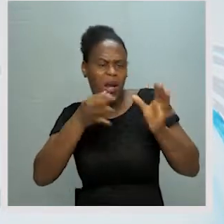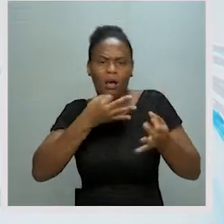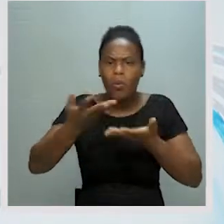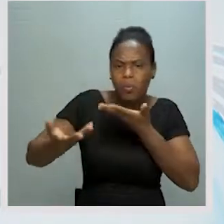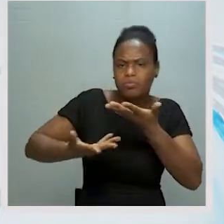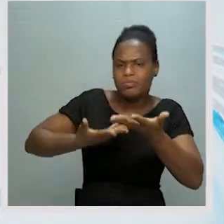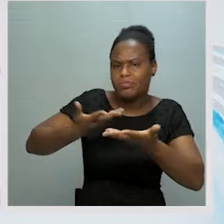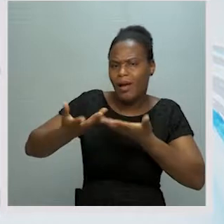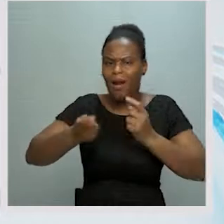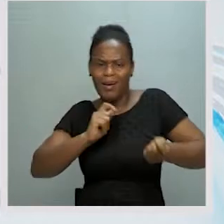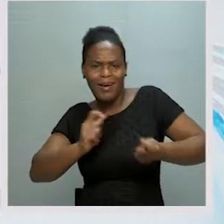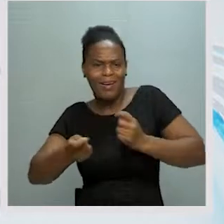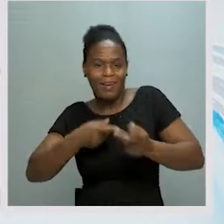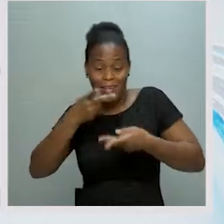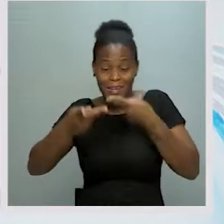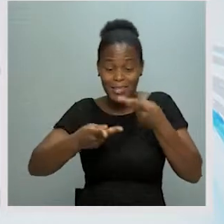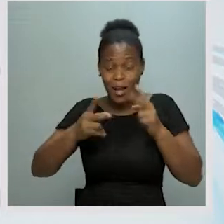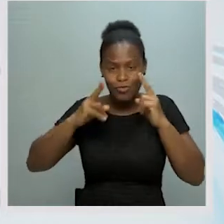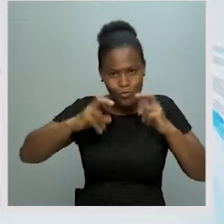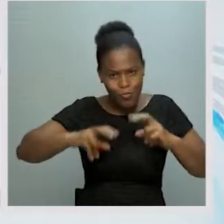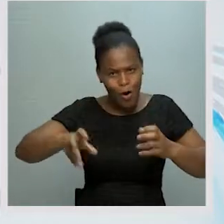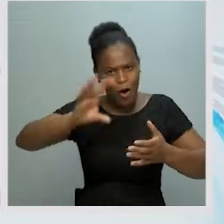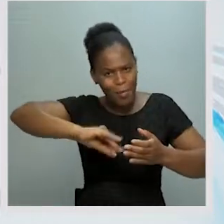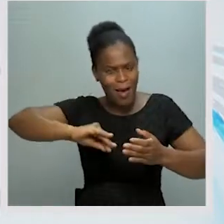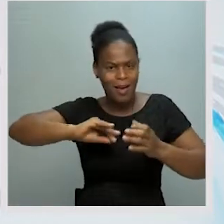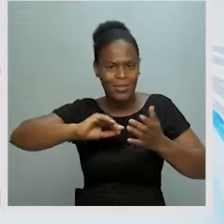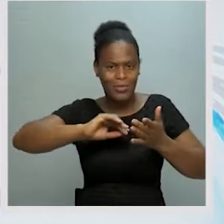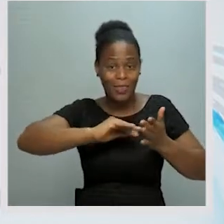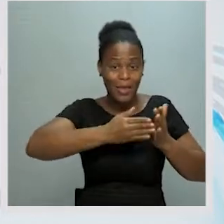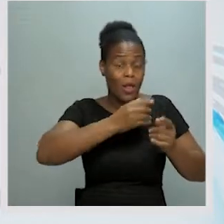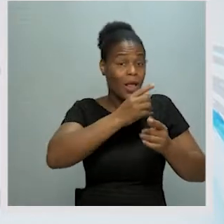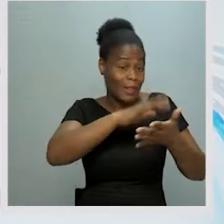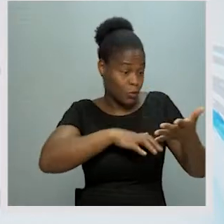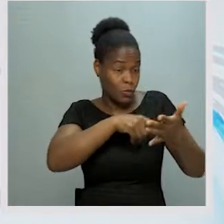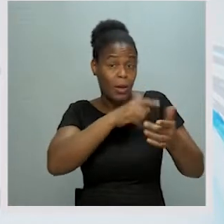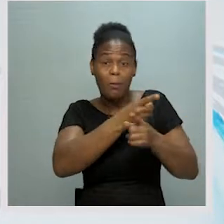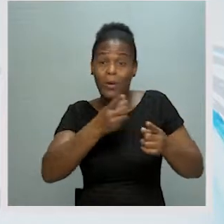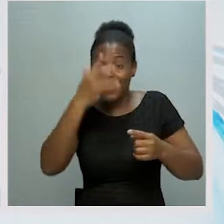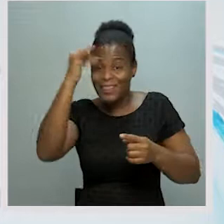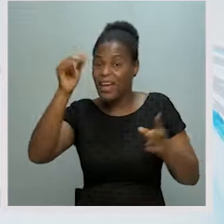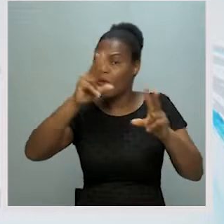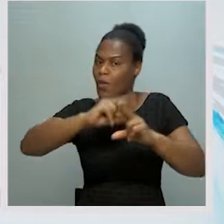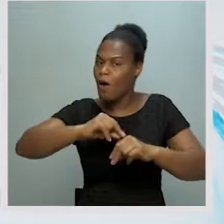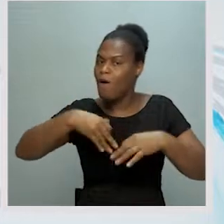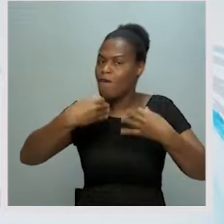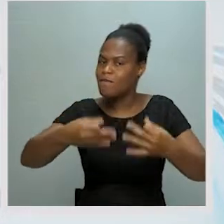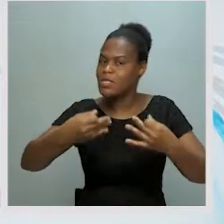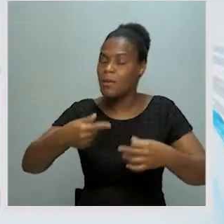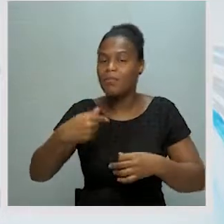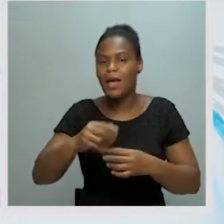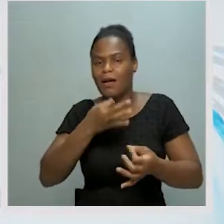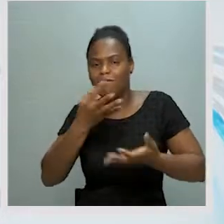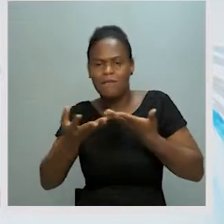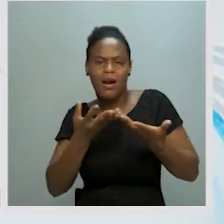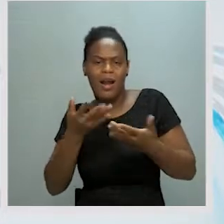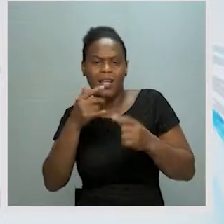debater, analisar, explorar um pouco mais, porque há sempre ideias novas que surgem a partir das discussões na